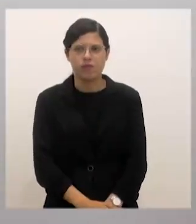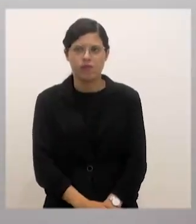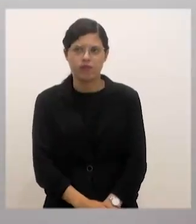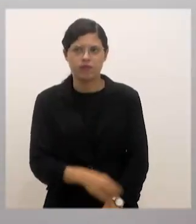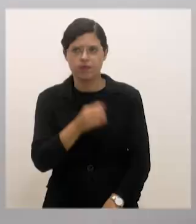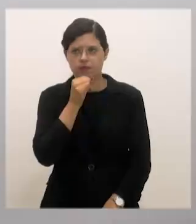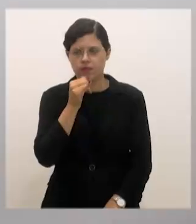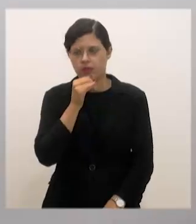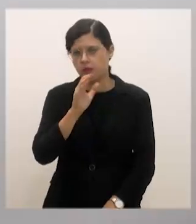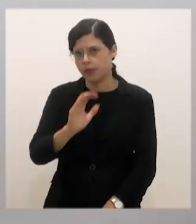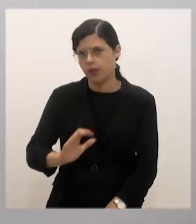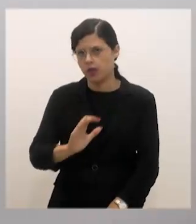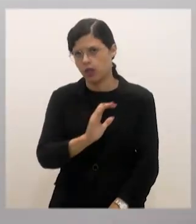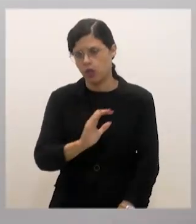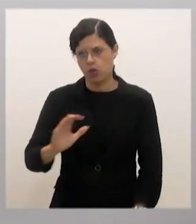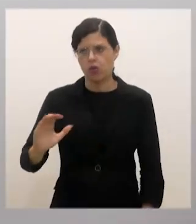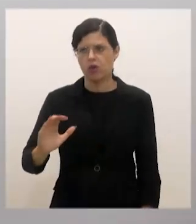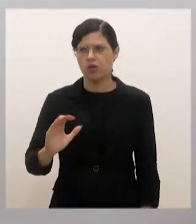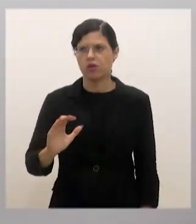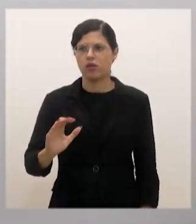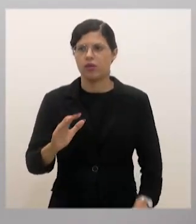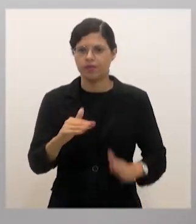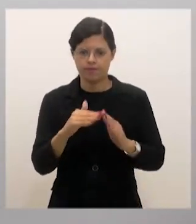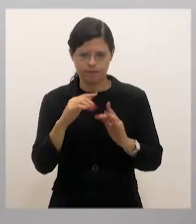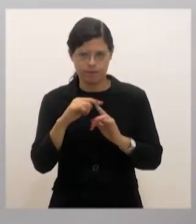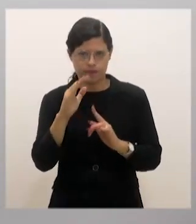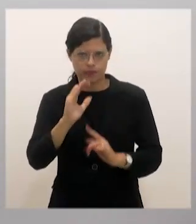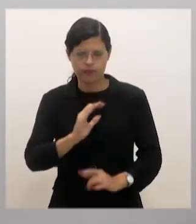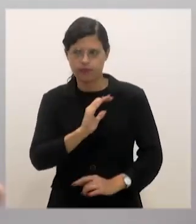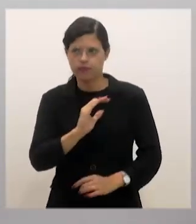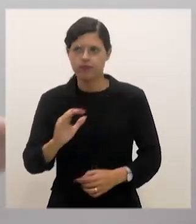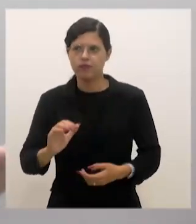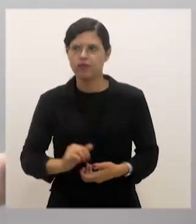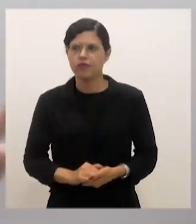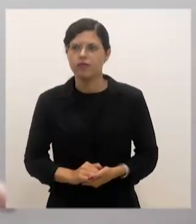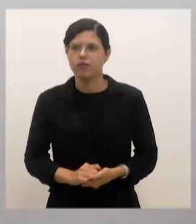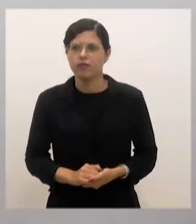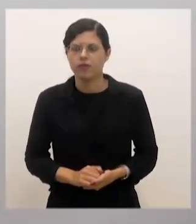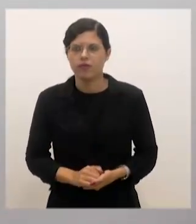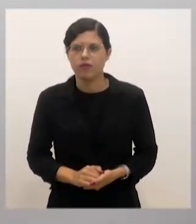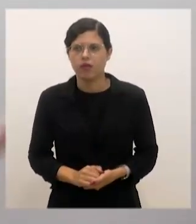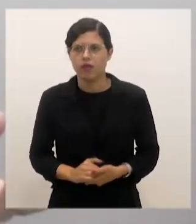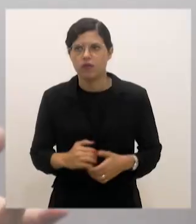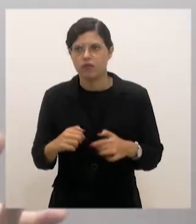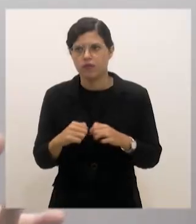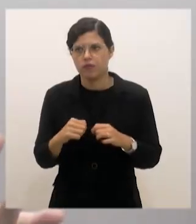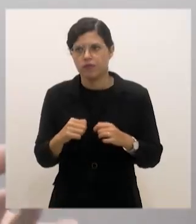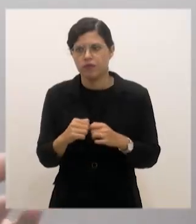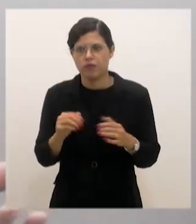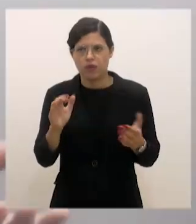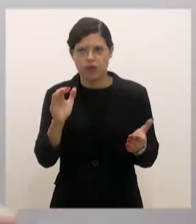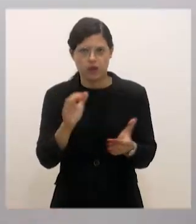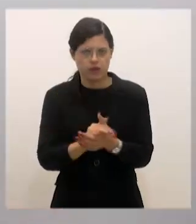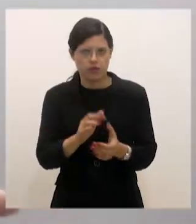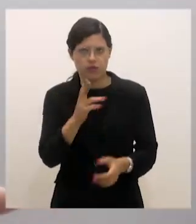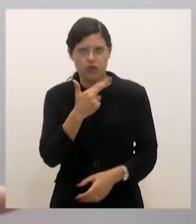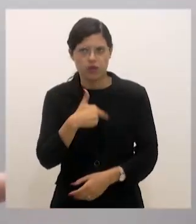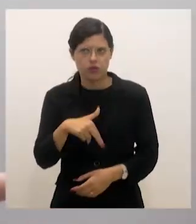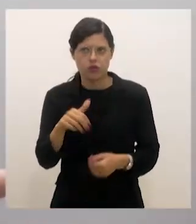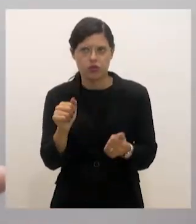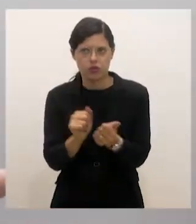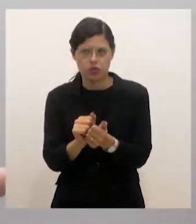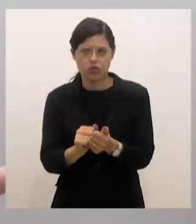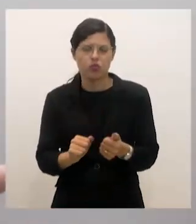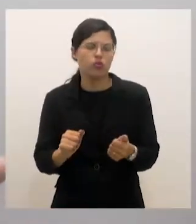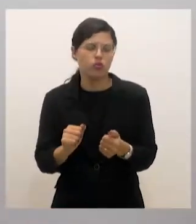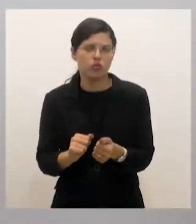Igreja Apostólica, Católica Apostólica Romana, você fazer o casamento religioso junto com o